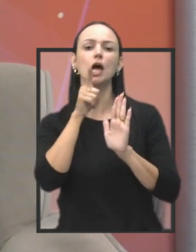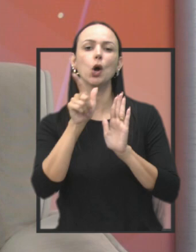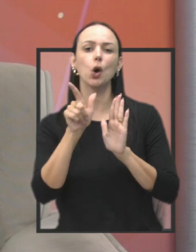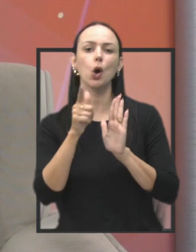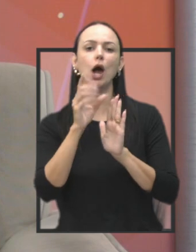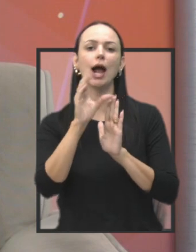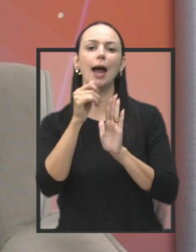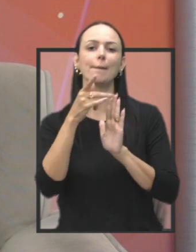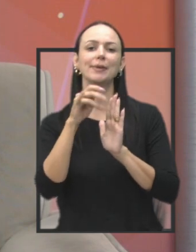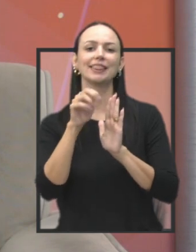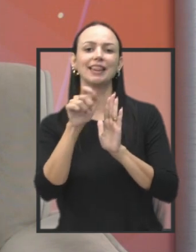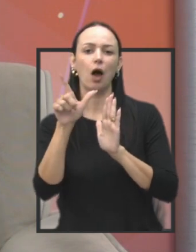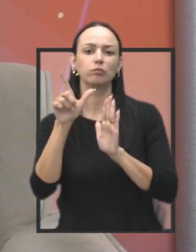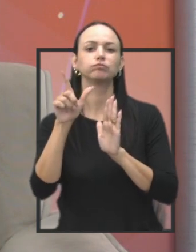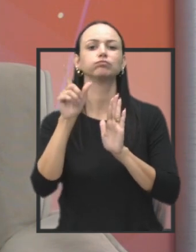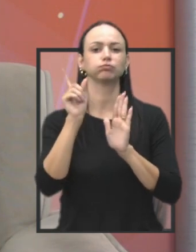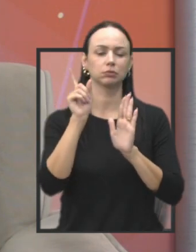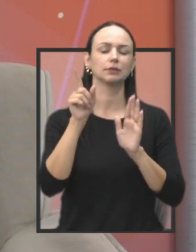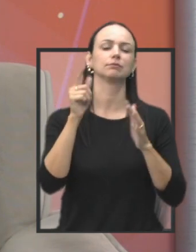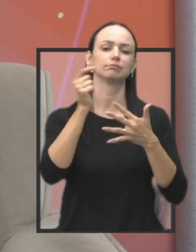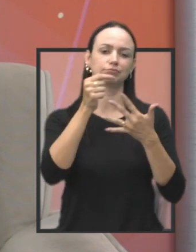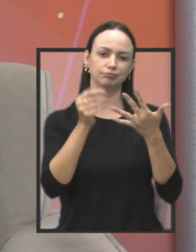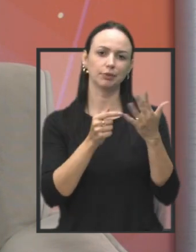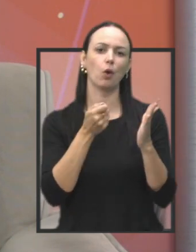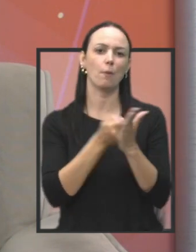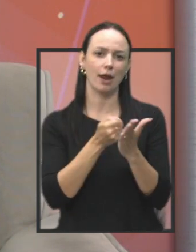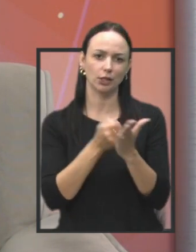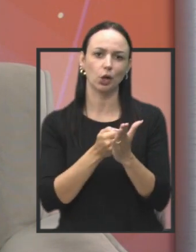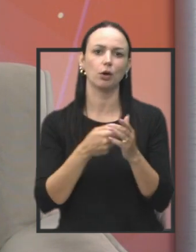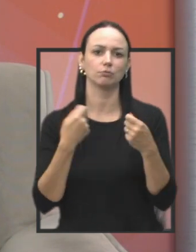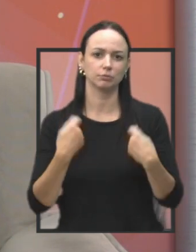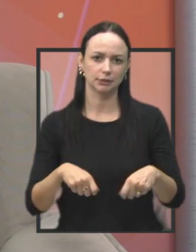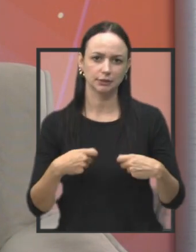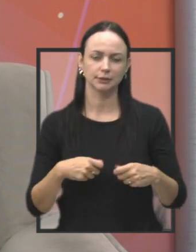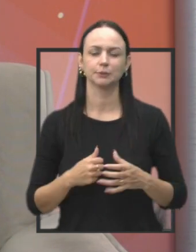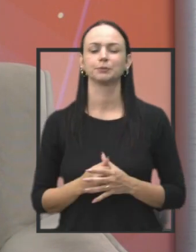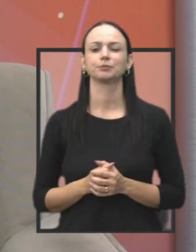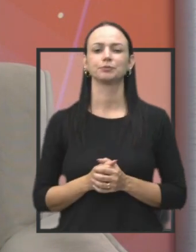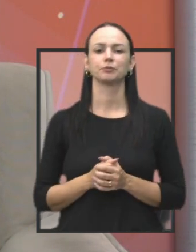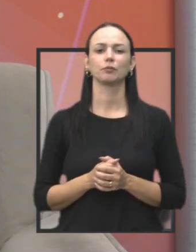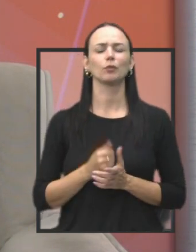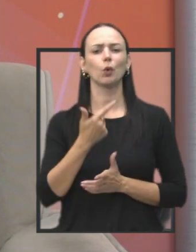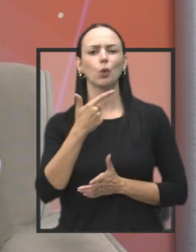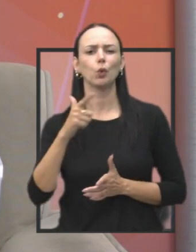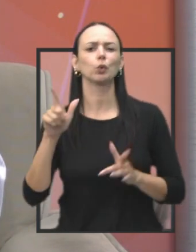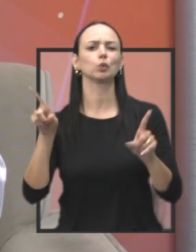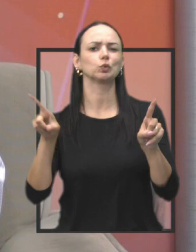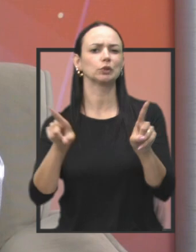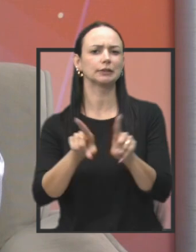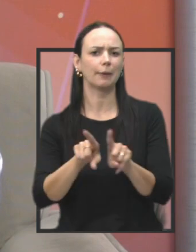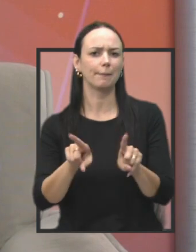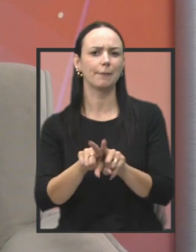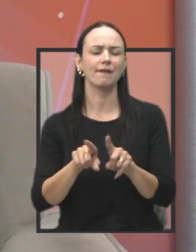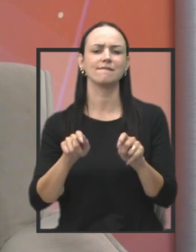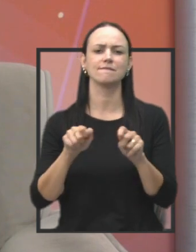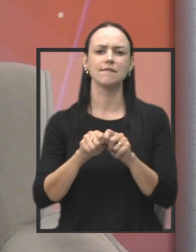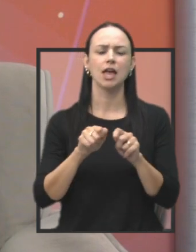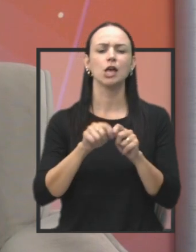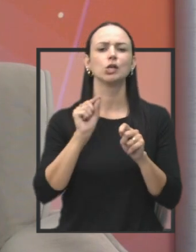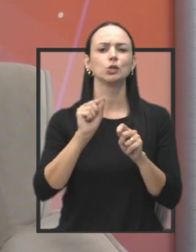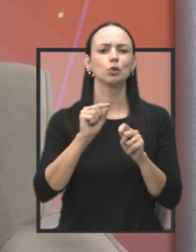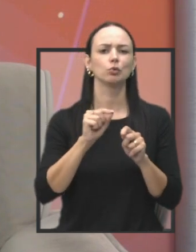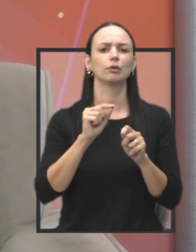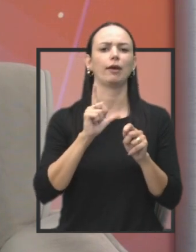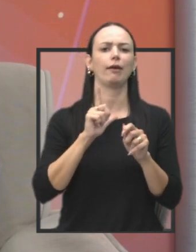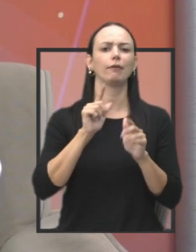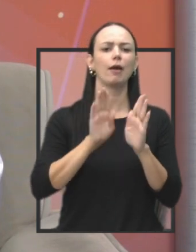fica dentro de uma das condições de obrigatoriedade. Também realizou operações em Bolsa de Valores